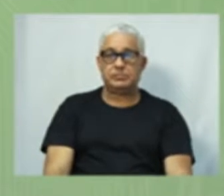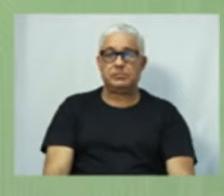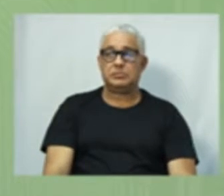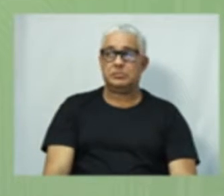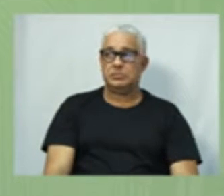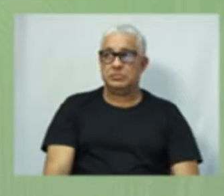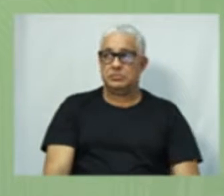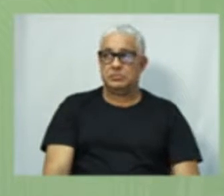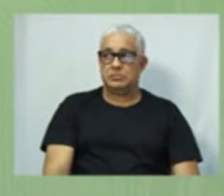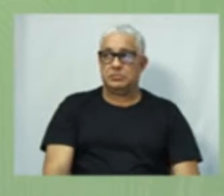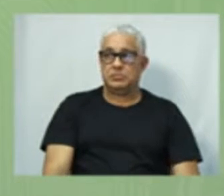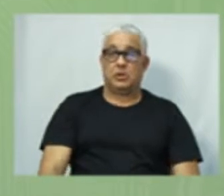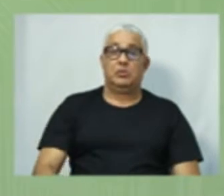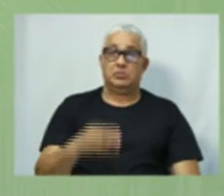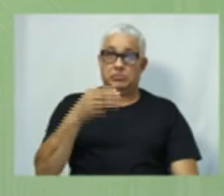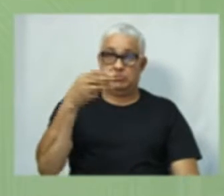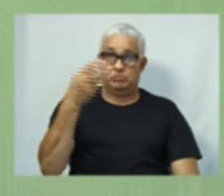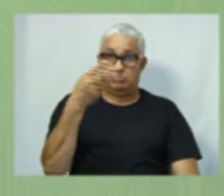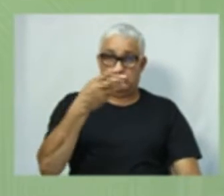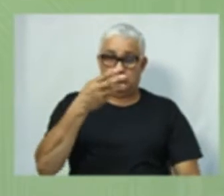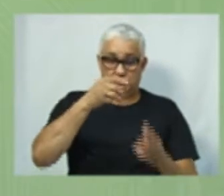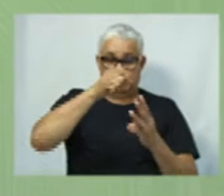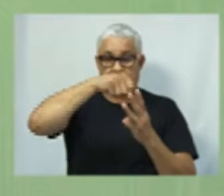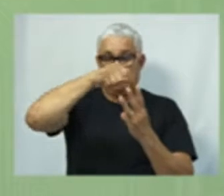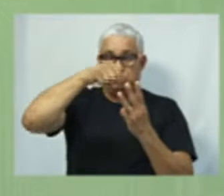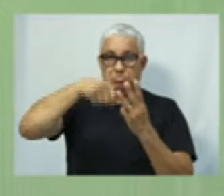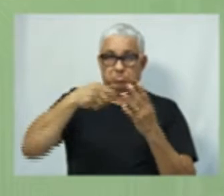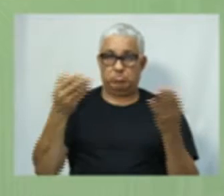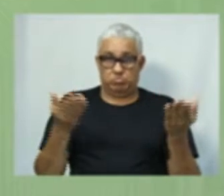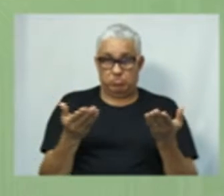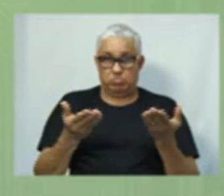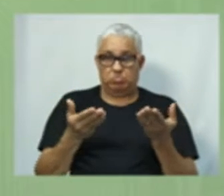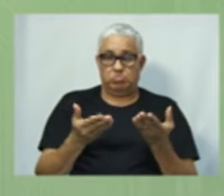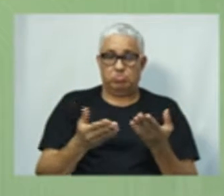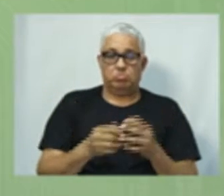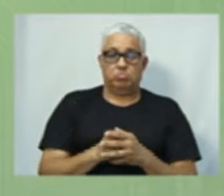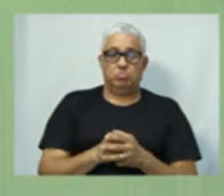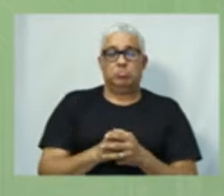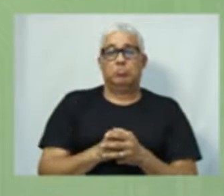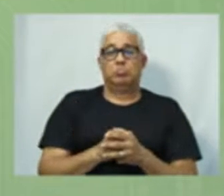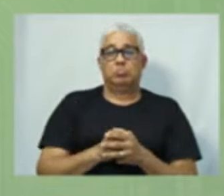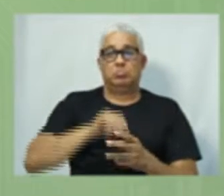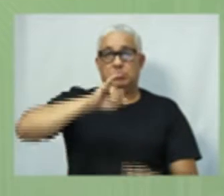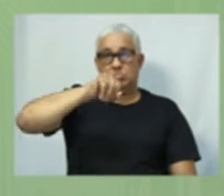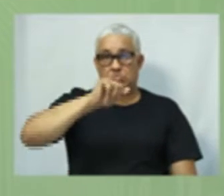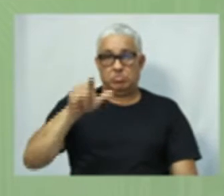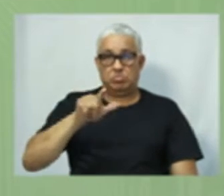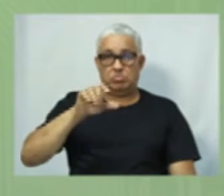refere ao terceiro trimestre. Quais são os valores?